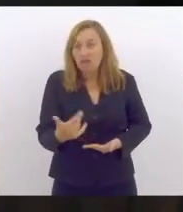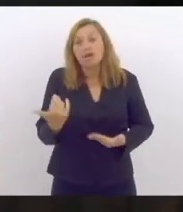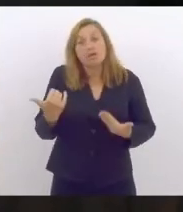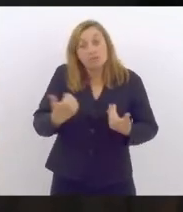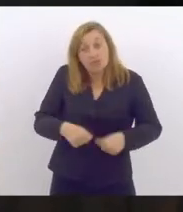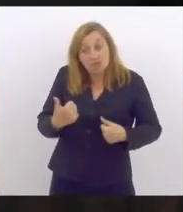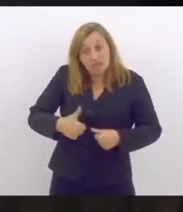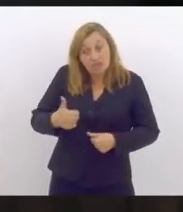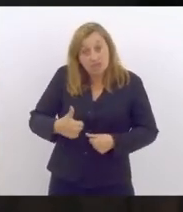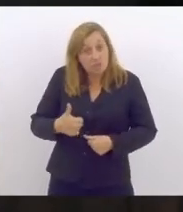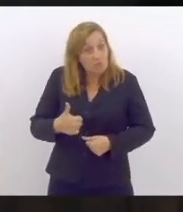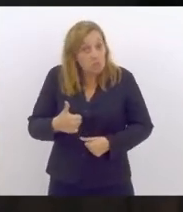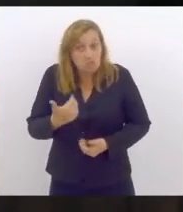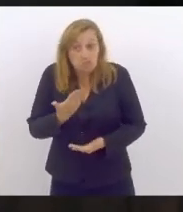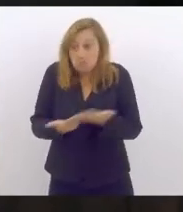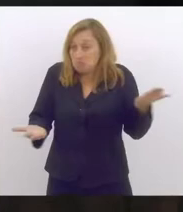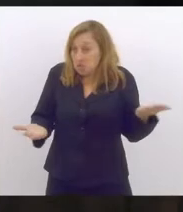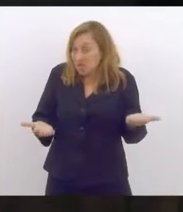primeiro, não perder nada.